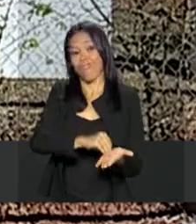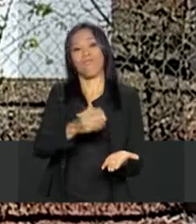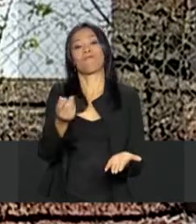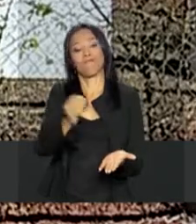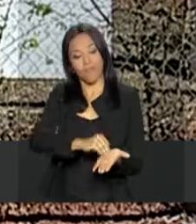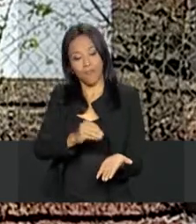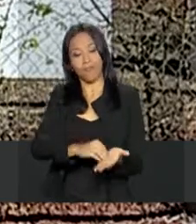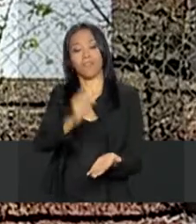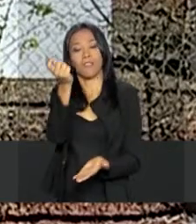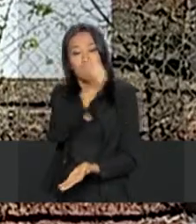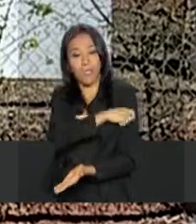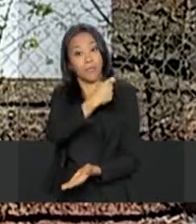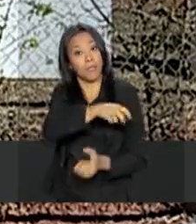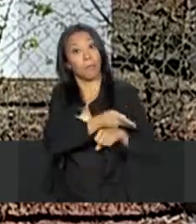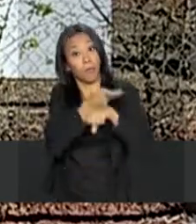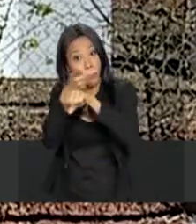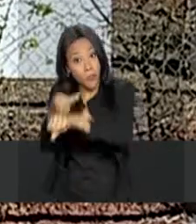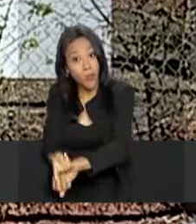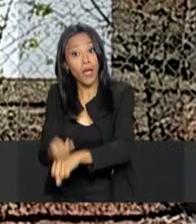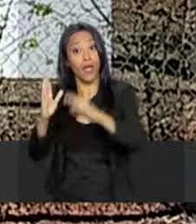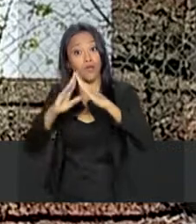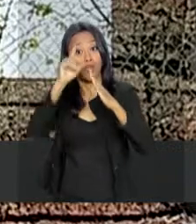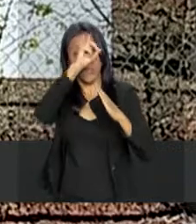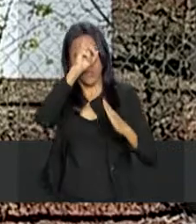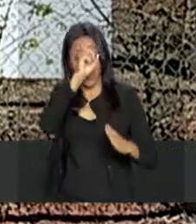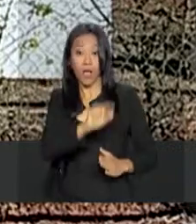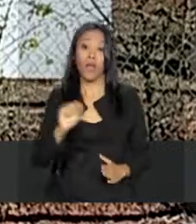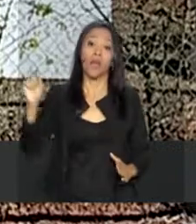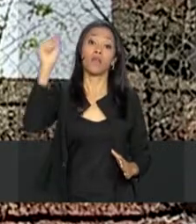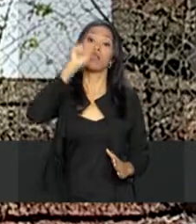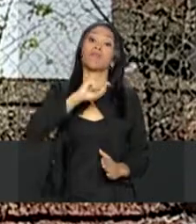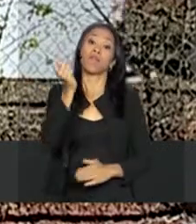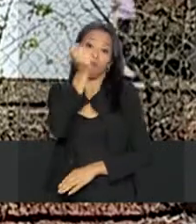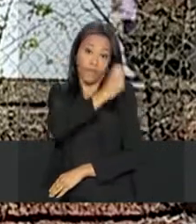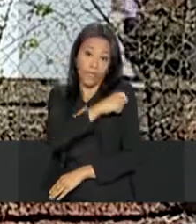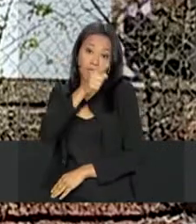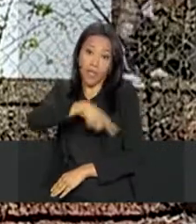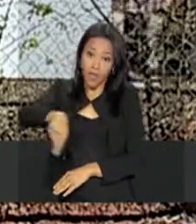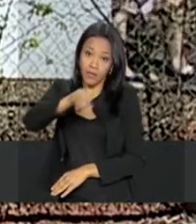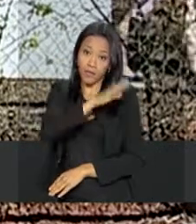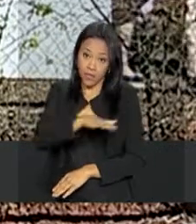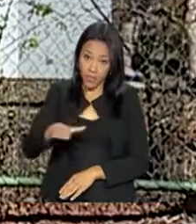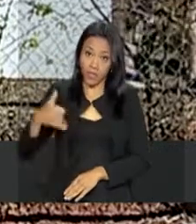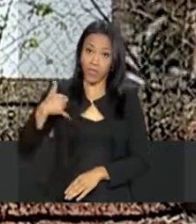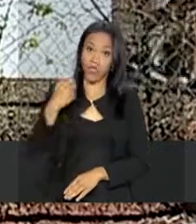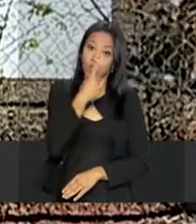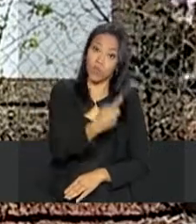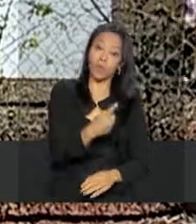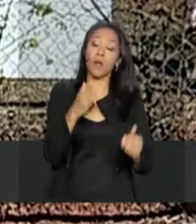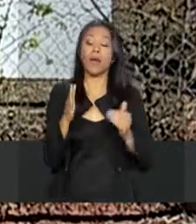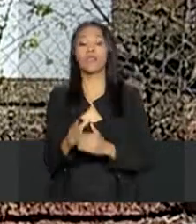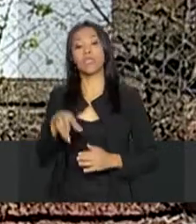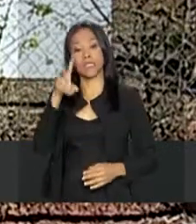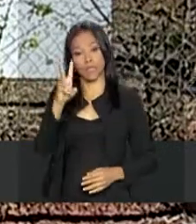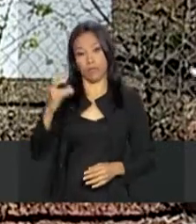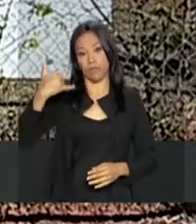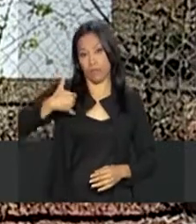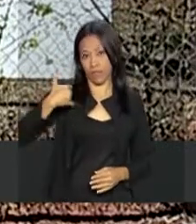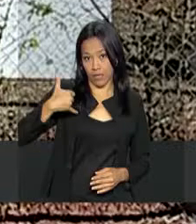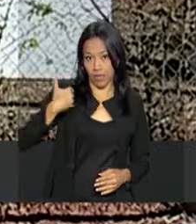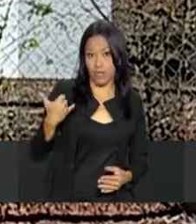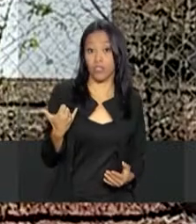procurar o posto de saúde para vacinar essas crianças lembrando que devem ser vacinadas as crianças que têm entre um e cinco anos de idade e